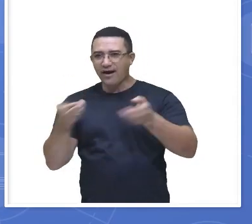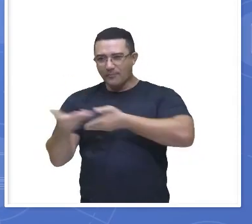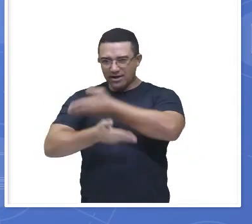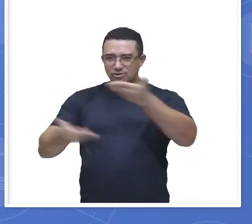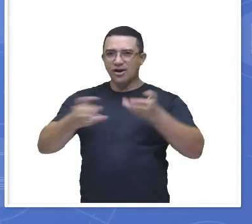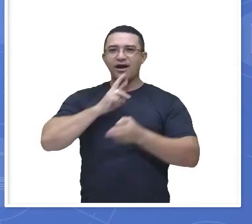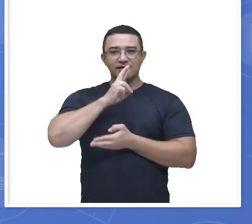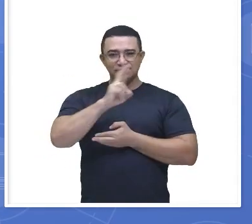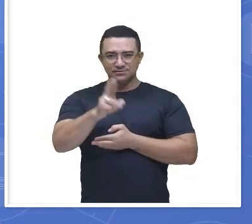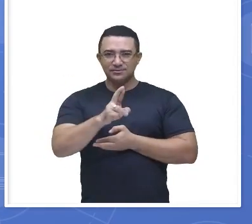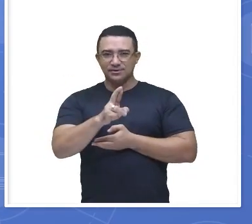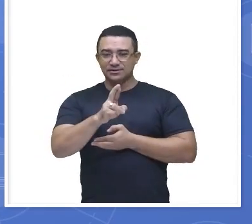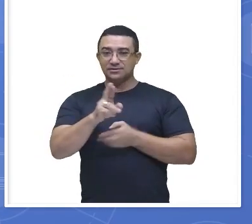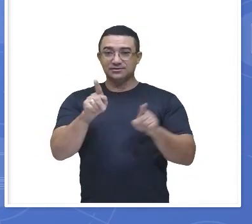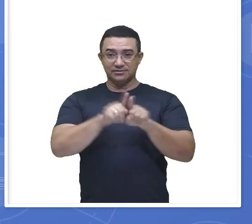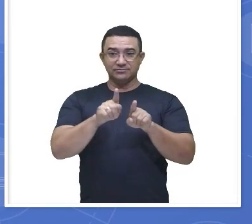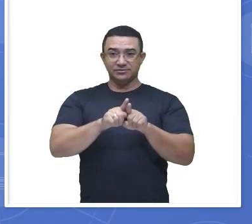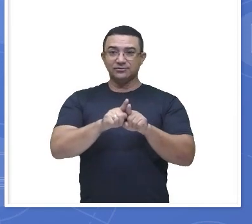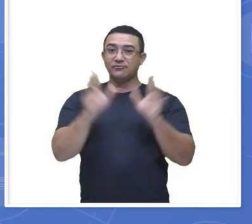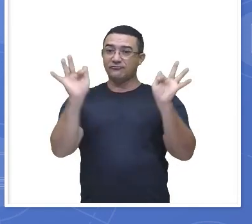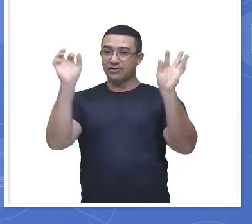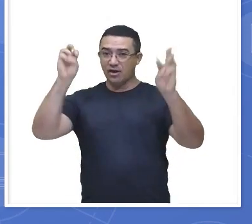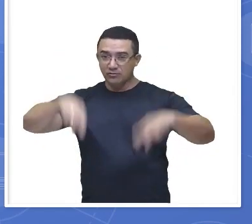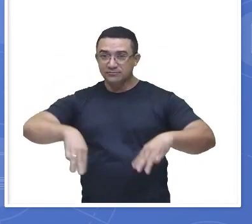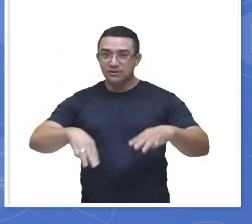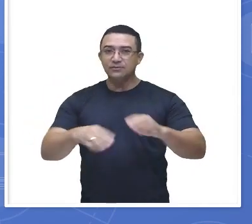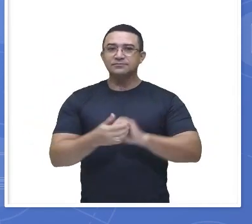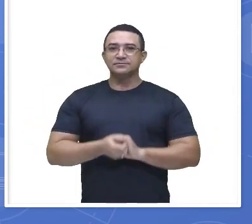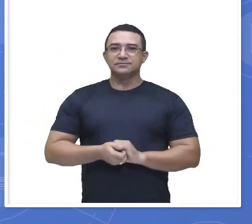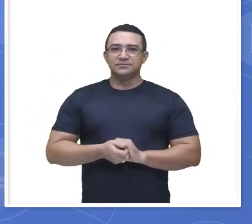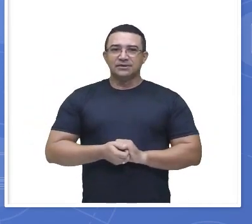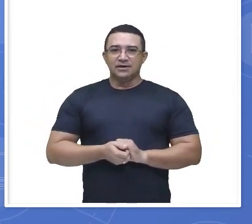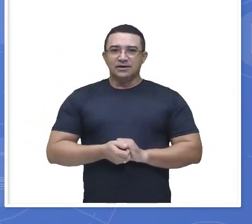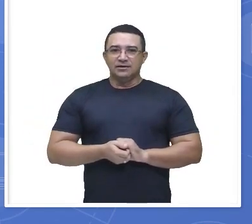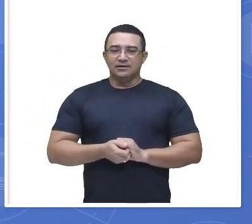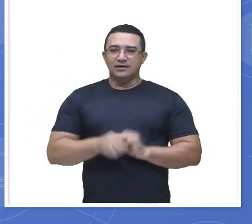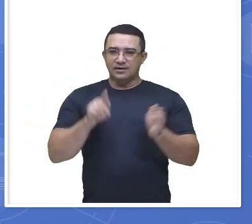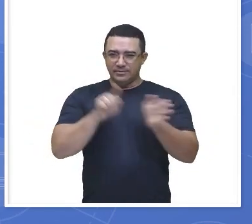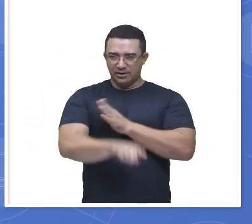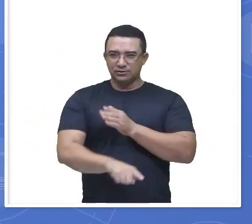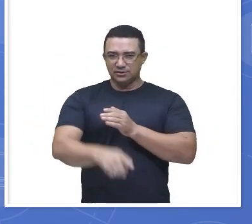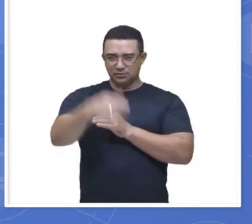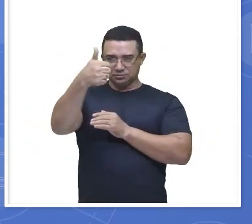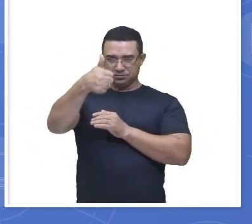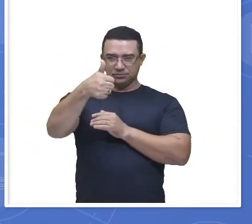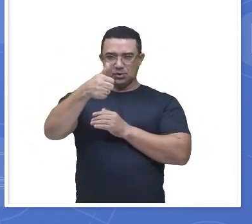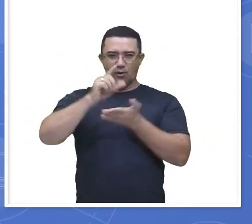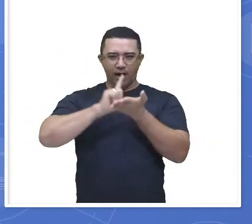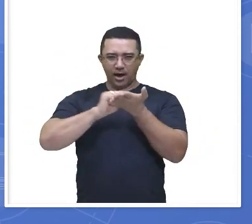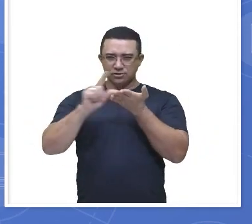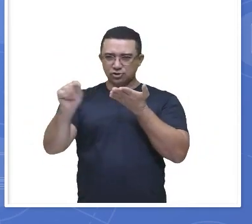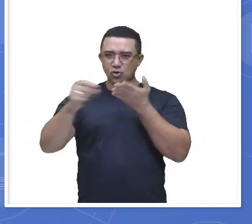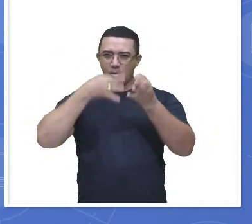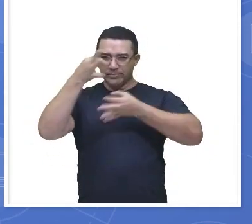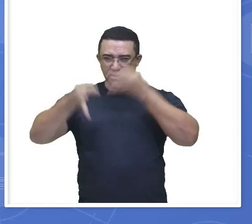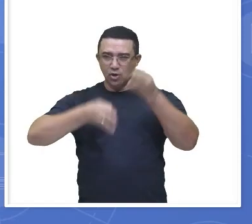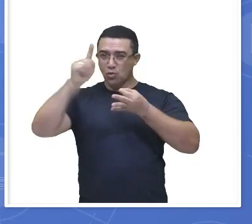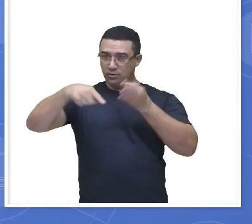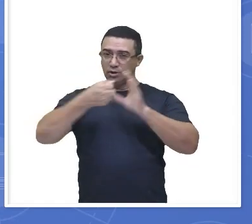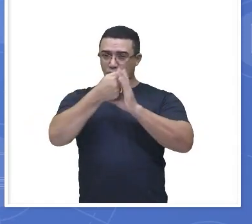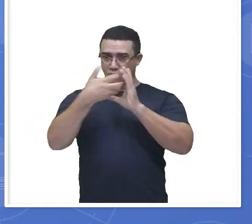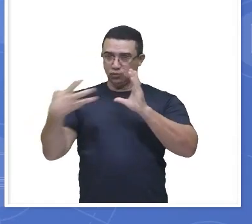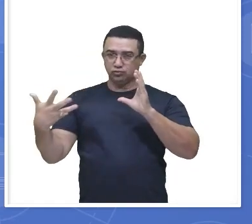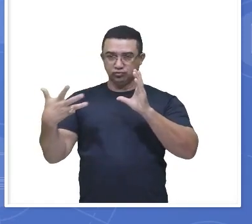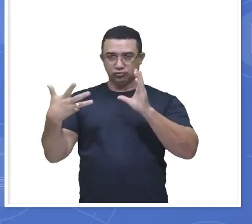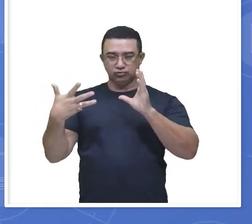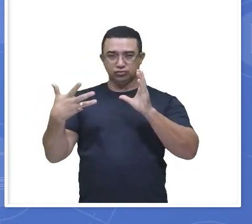a partir da questão que nós tínhamos. Então, a questão que nós tínhamos era: o artigo de opinião possui as características de um texto jornalístico,